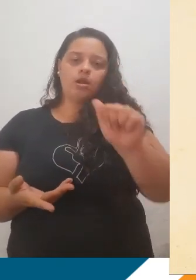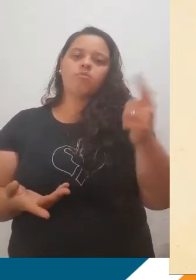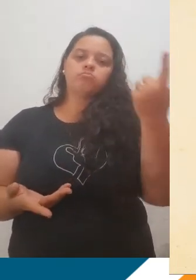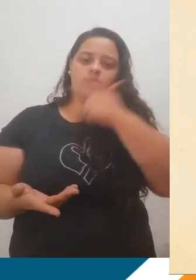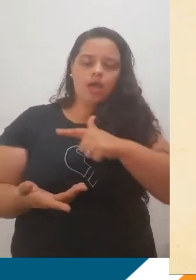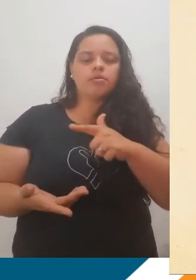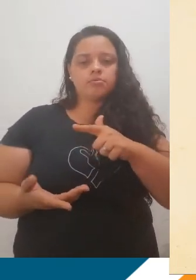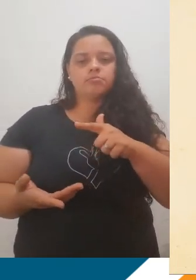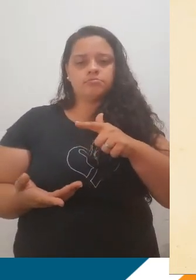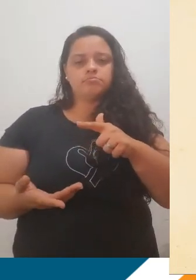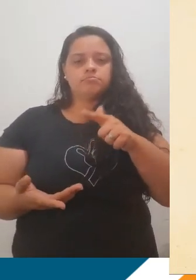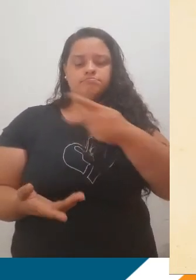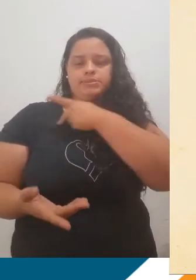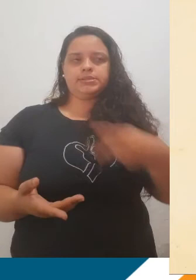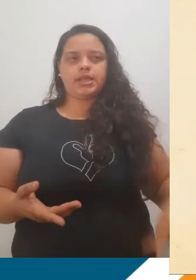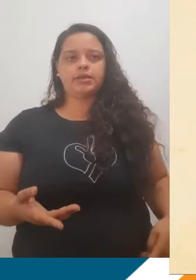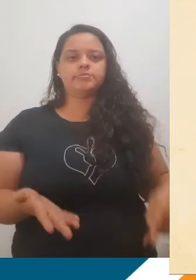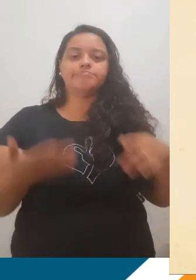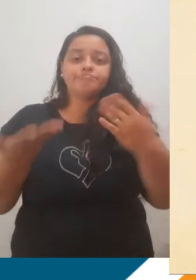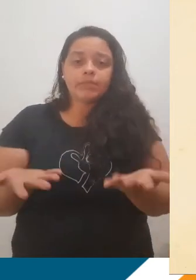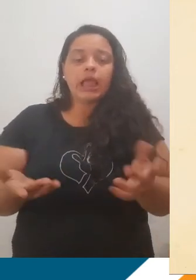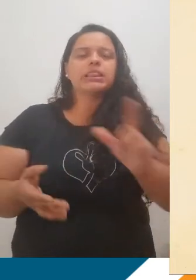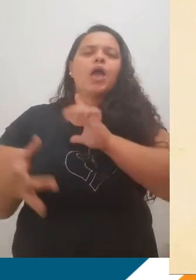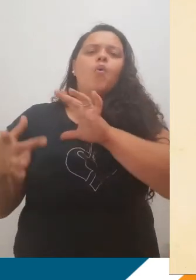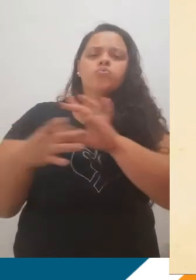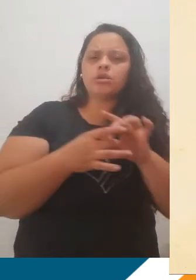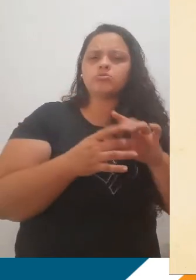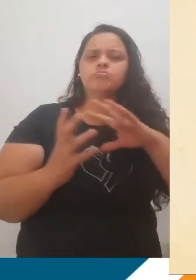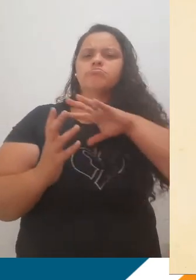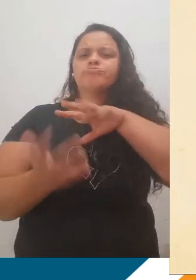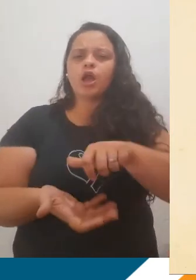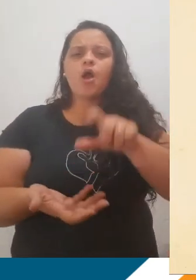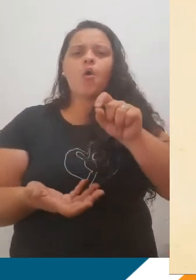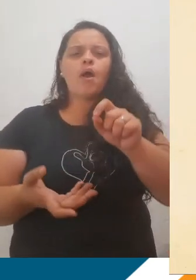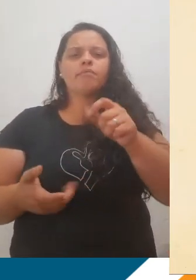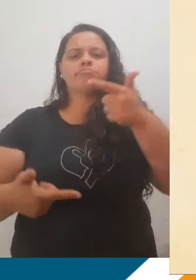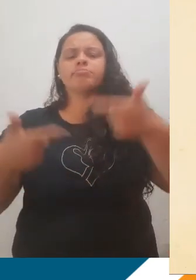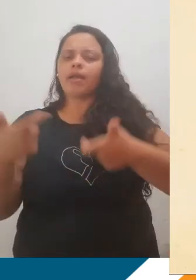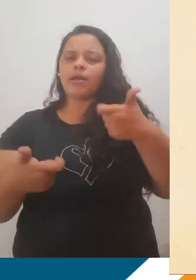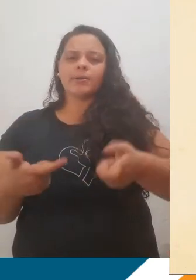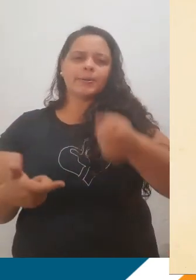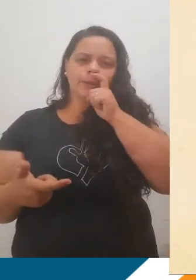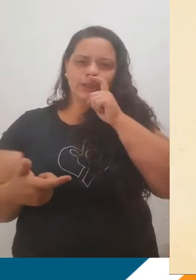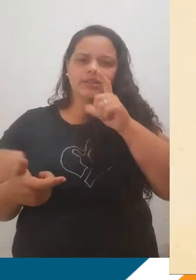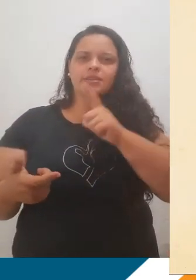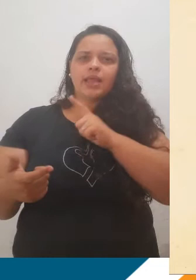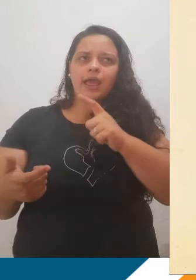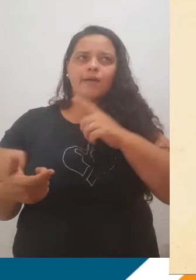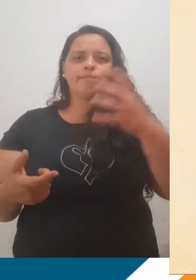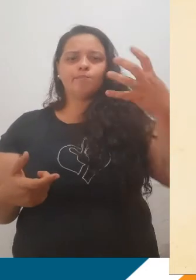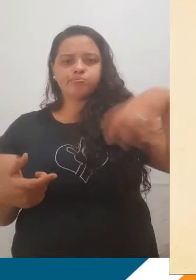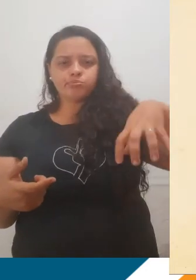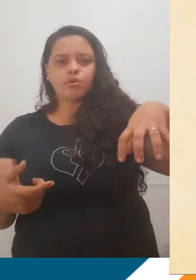vocês. Além disso, a gente ainda tem um contexto mundial de Guerra Fria, ou seja, de bipolarização entre